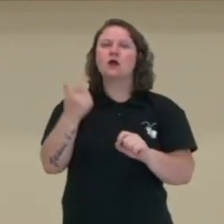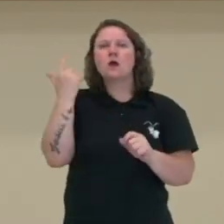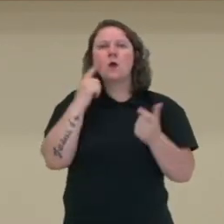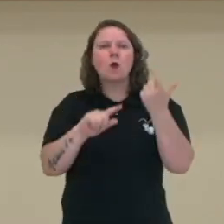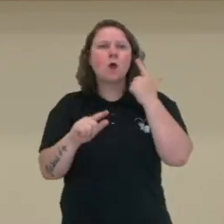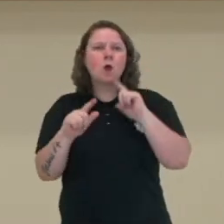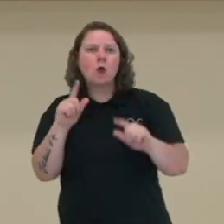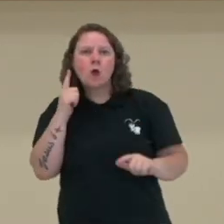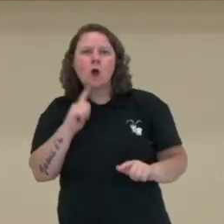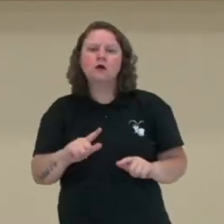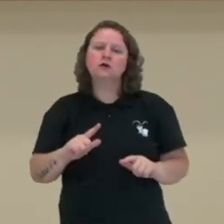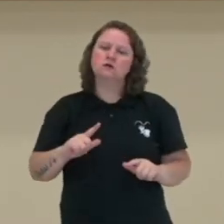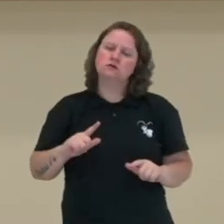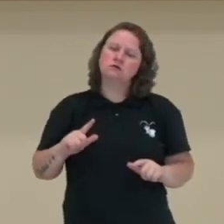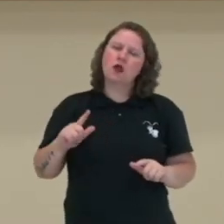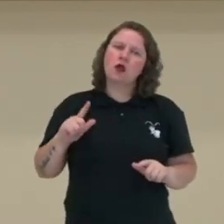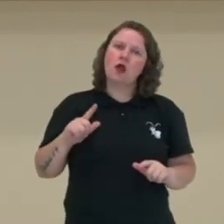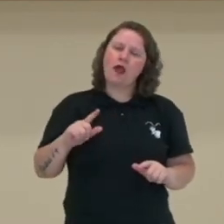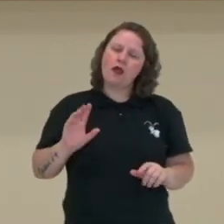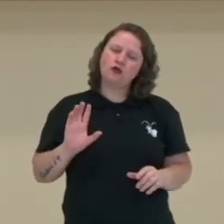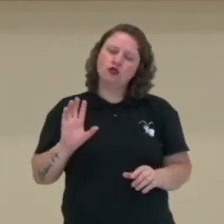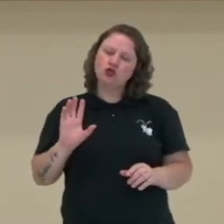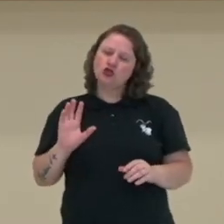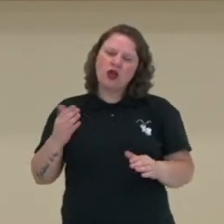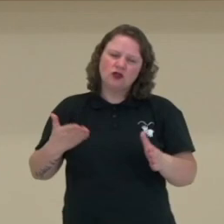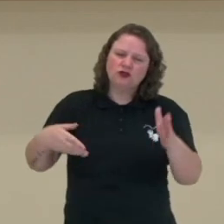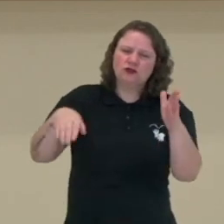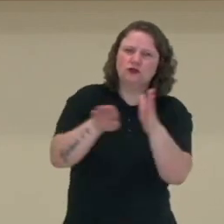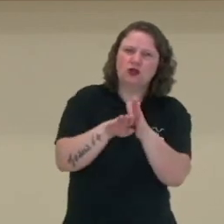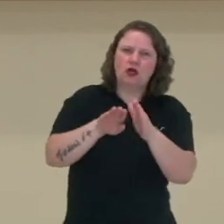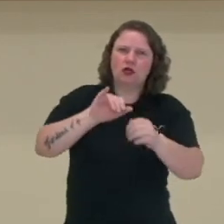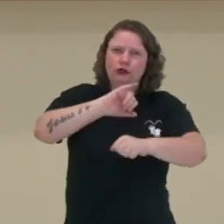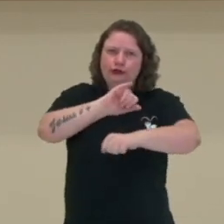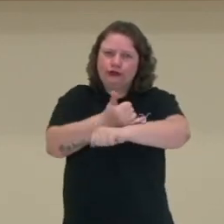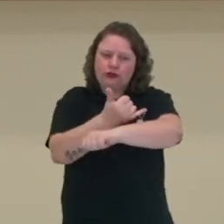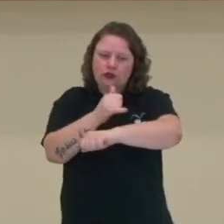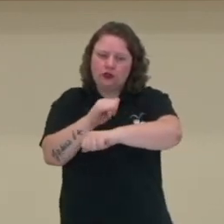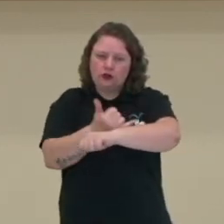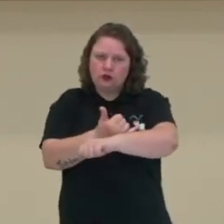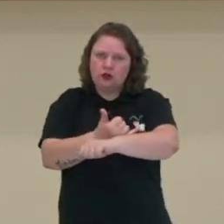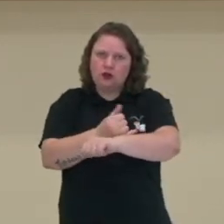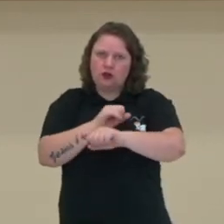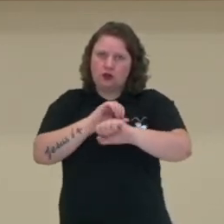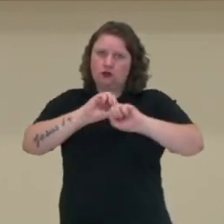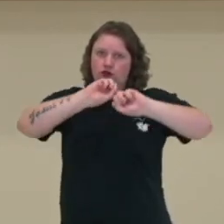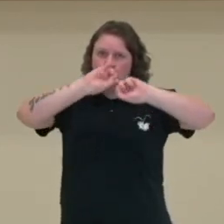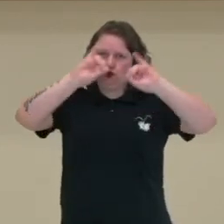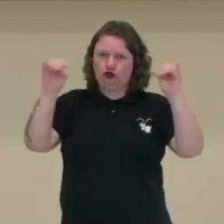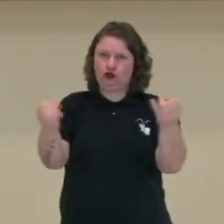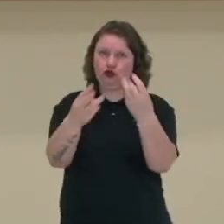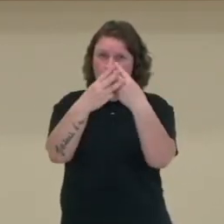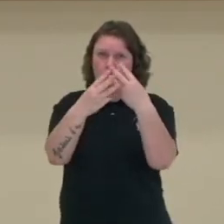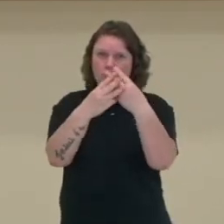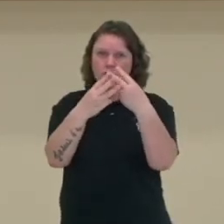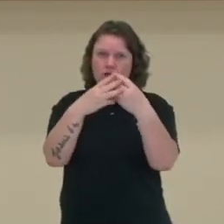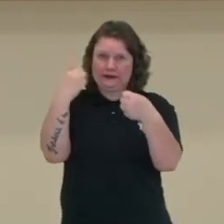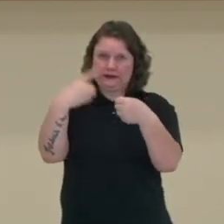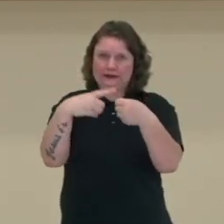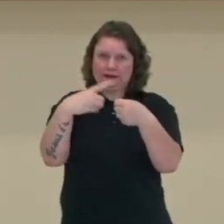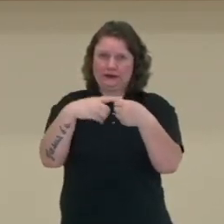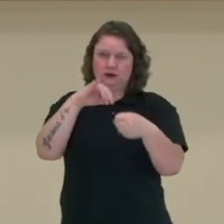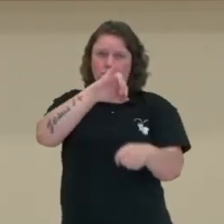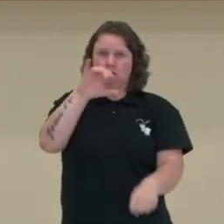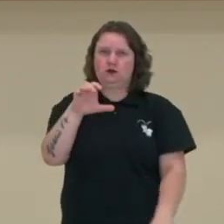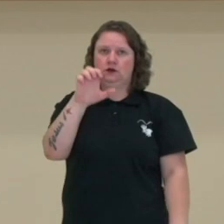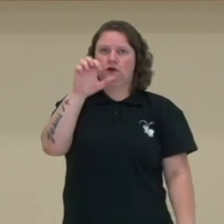a cidade sagrada do cristianismo, Jerusalém, das mãos dos muçulmanos. Muitos senhores feudais, muitos